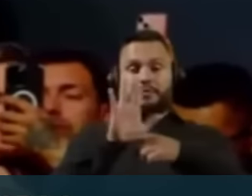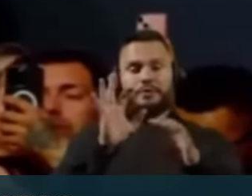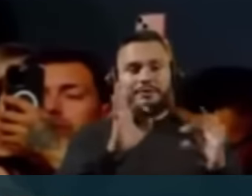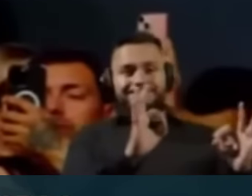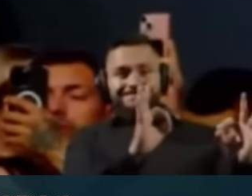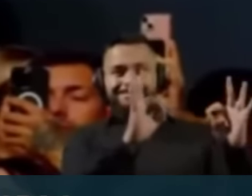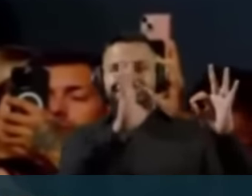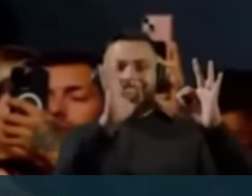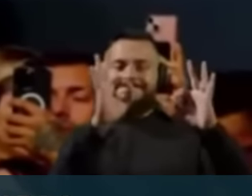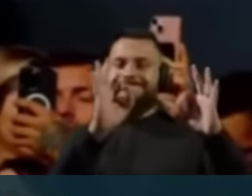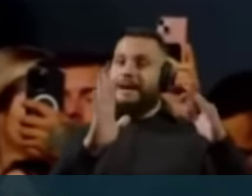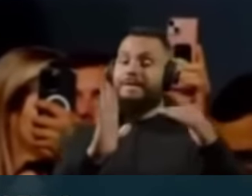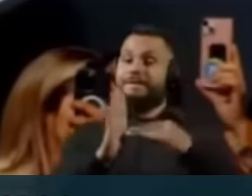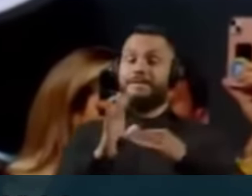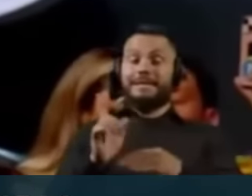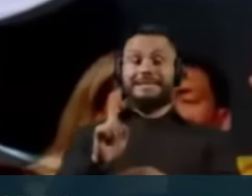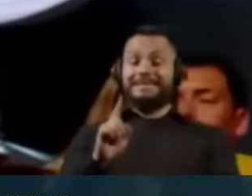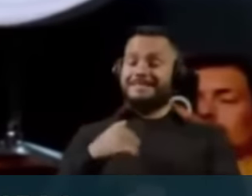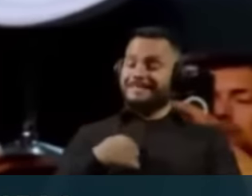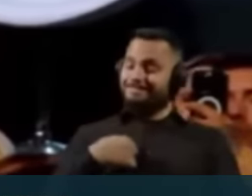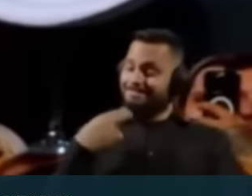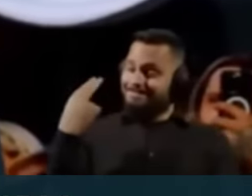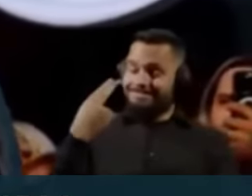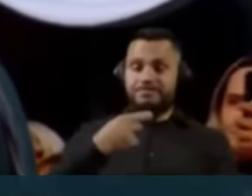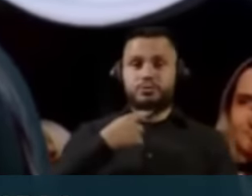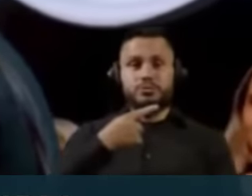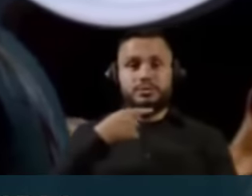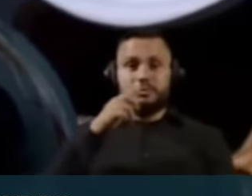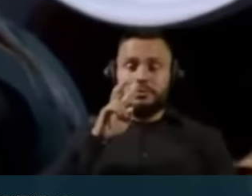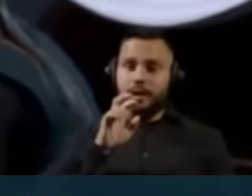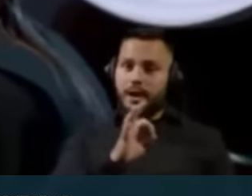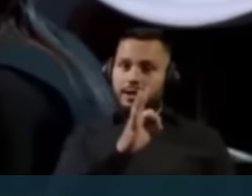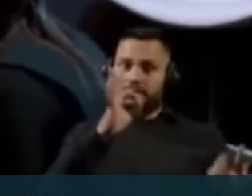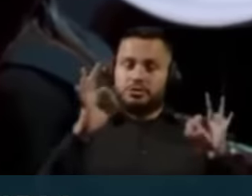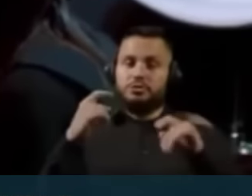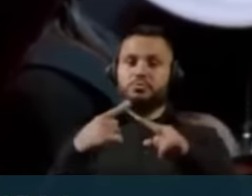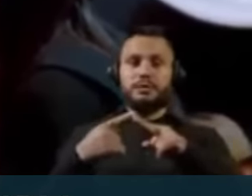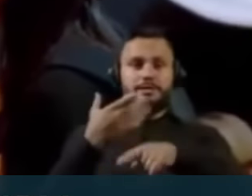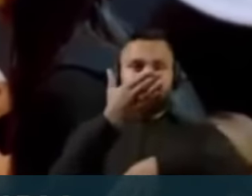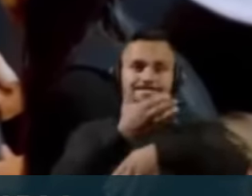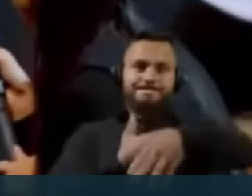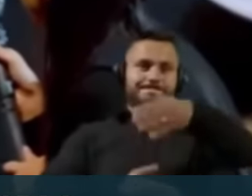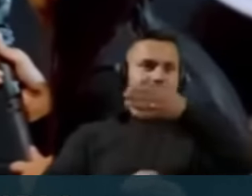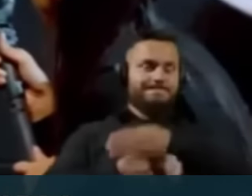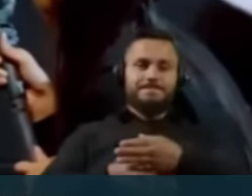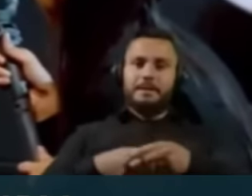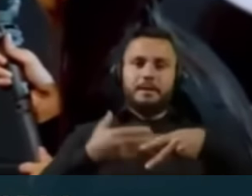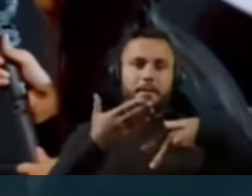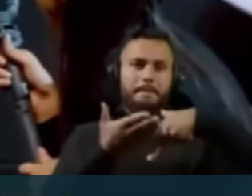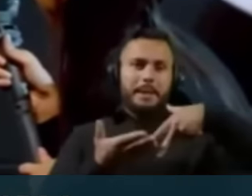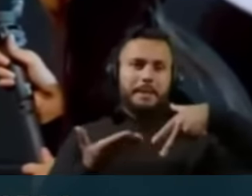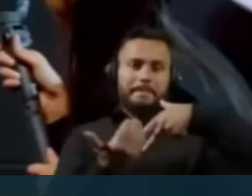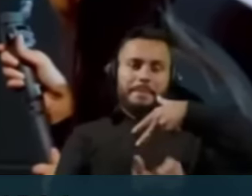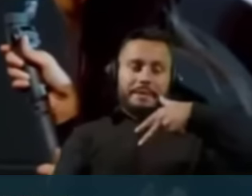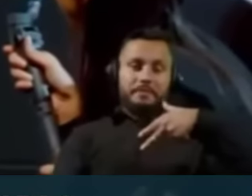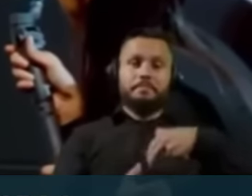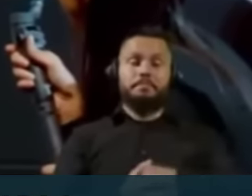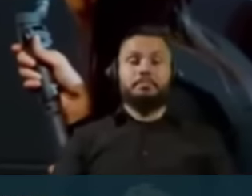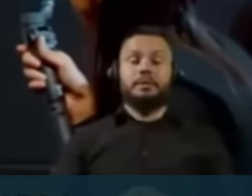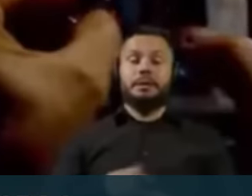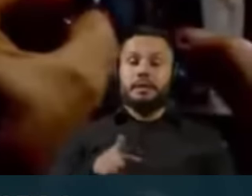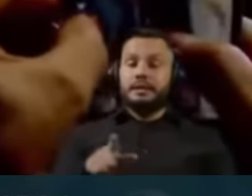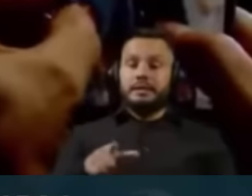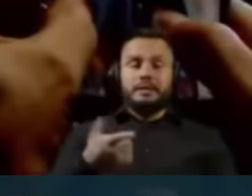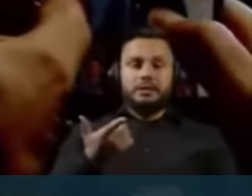final, porque ele já não tinha as mãos e os pés. E naquele momento, veio aquela imagem dele chegando nos